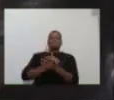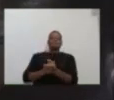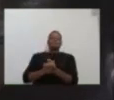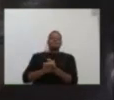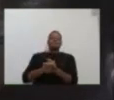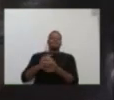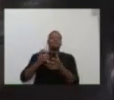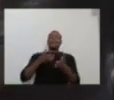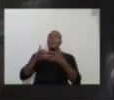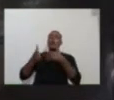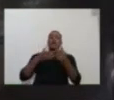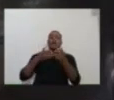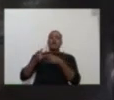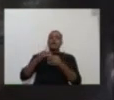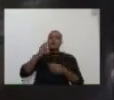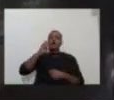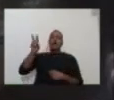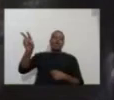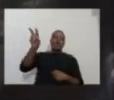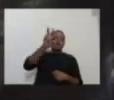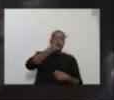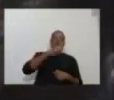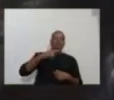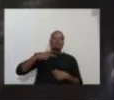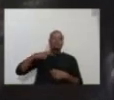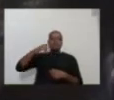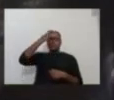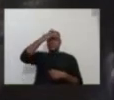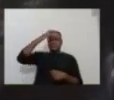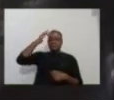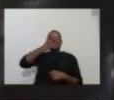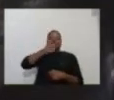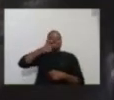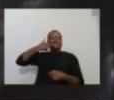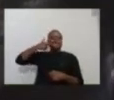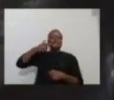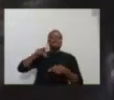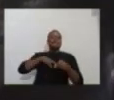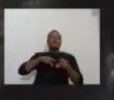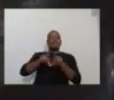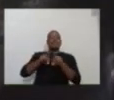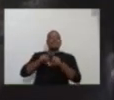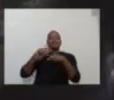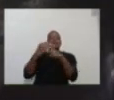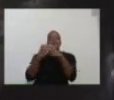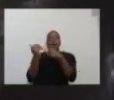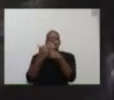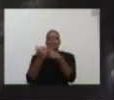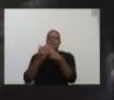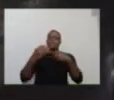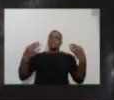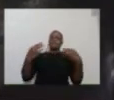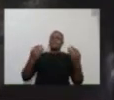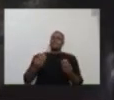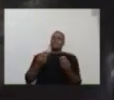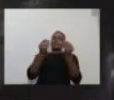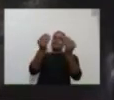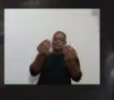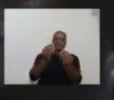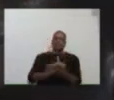sorriso aberto e com carinho perfeito para lhe dar. Pegar, aplicar